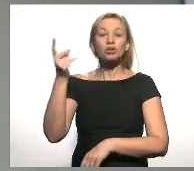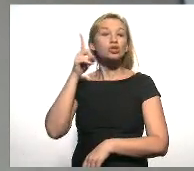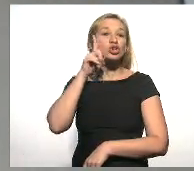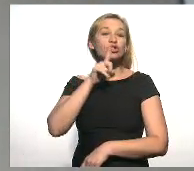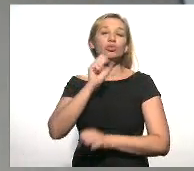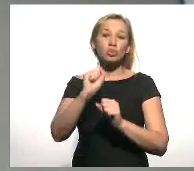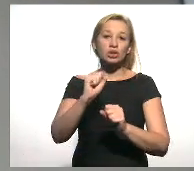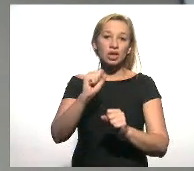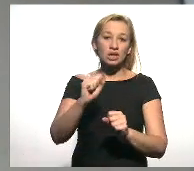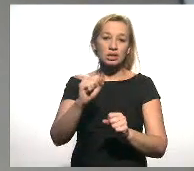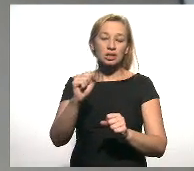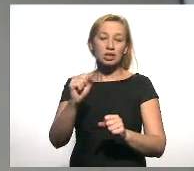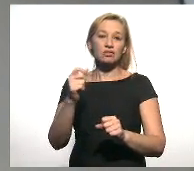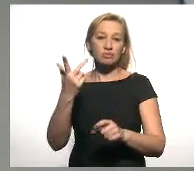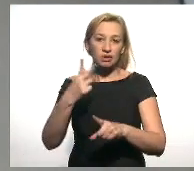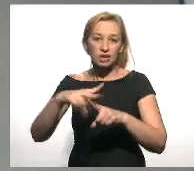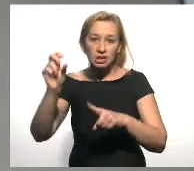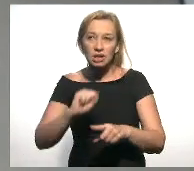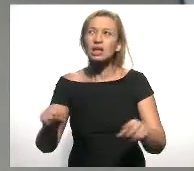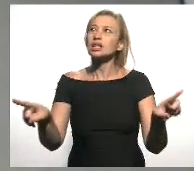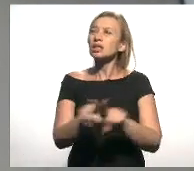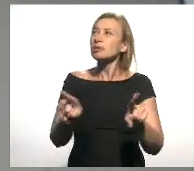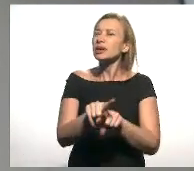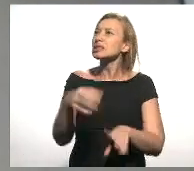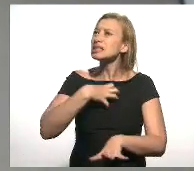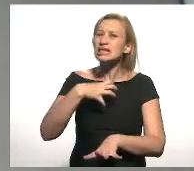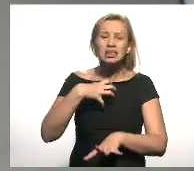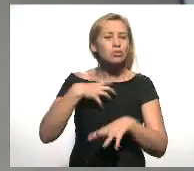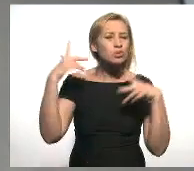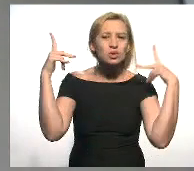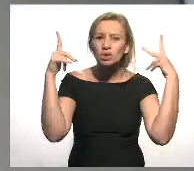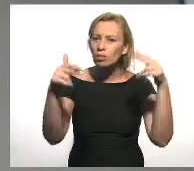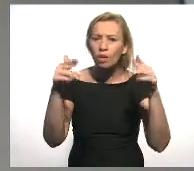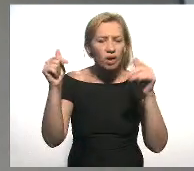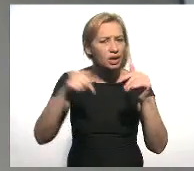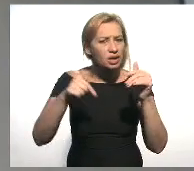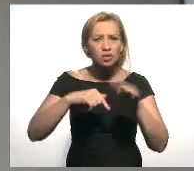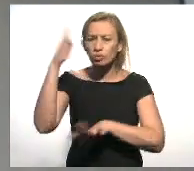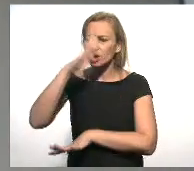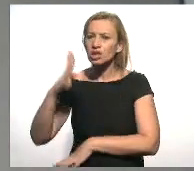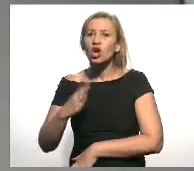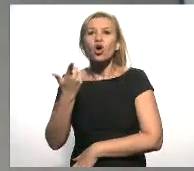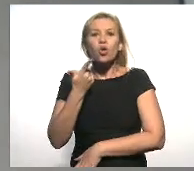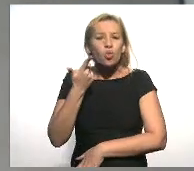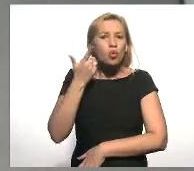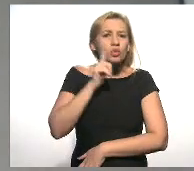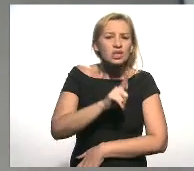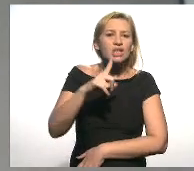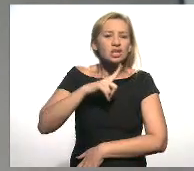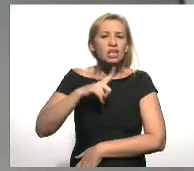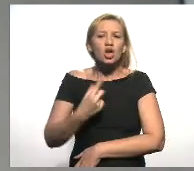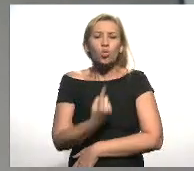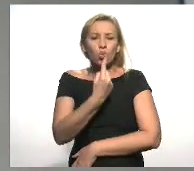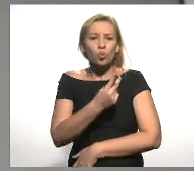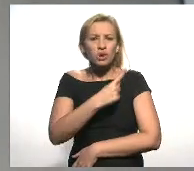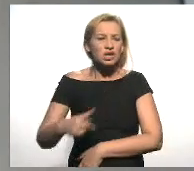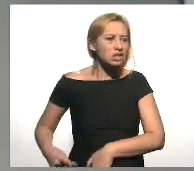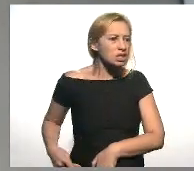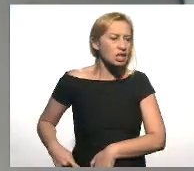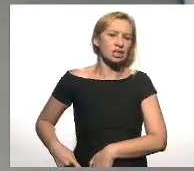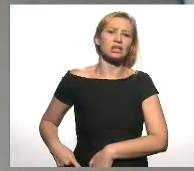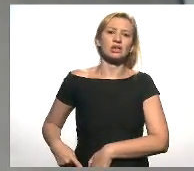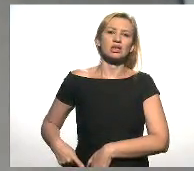pandemia. E a gente sentiu falta de algo semelhante no Brasil. O Brasil conseguiu ter um presidente da República e um governo federal que, ao